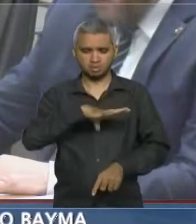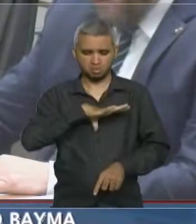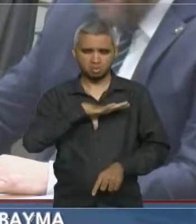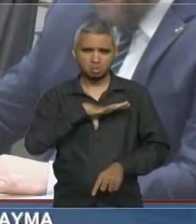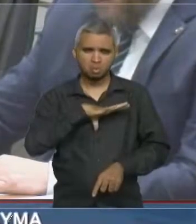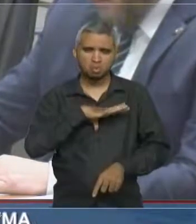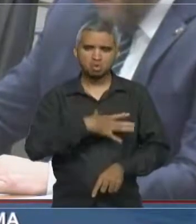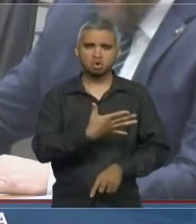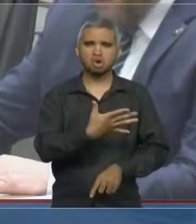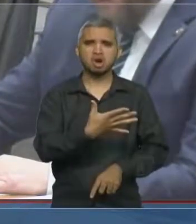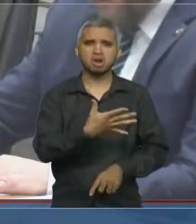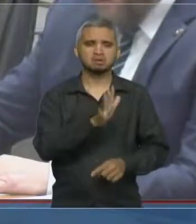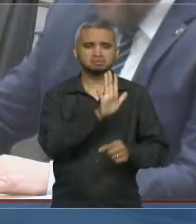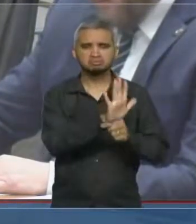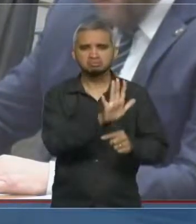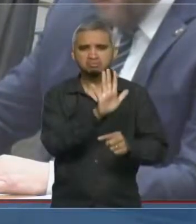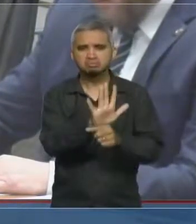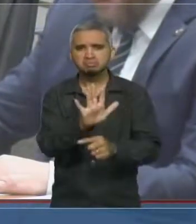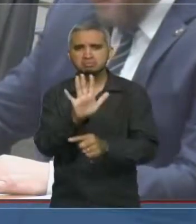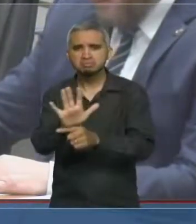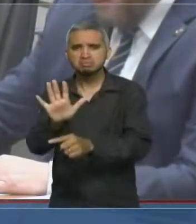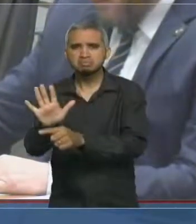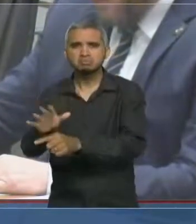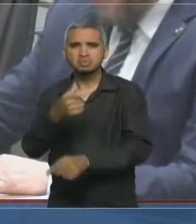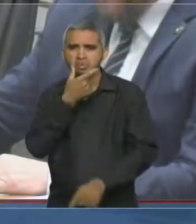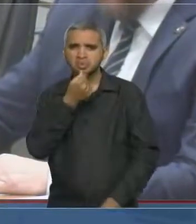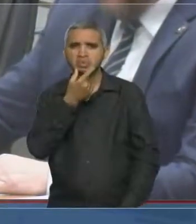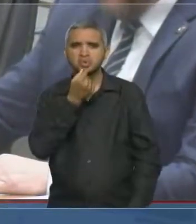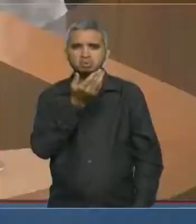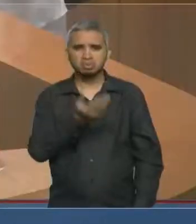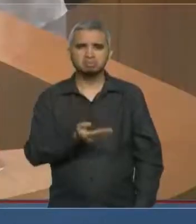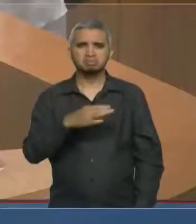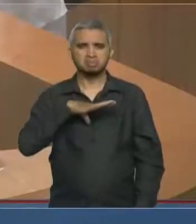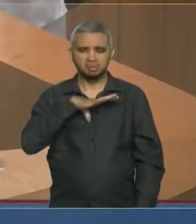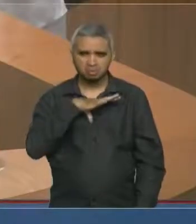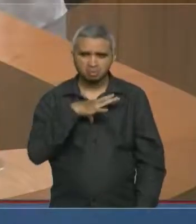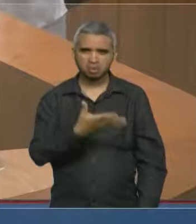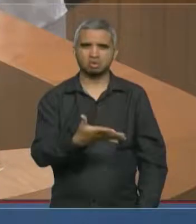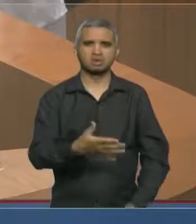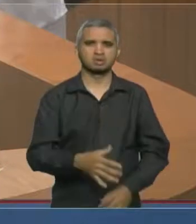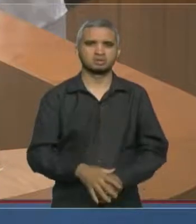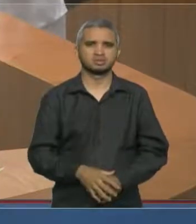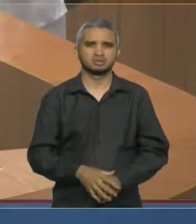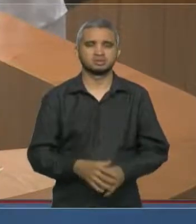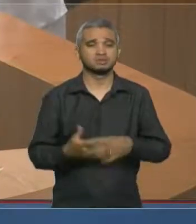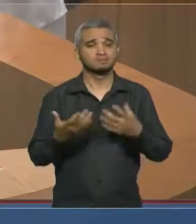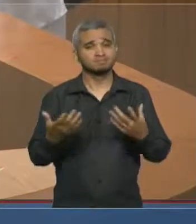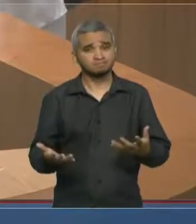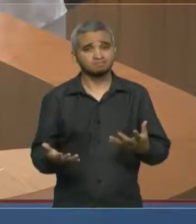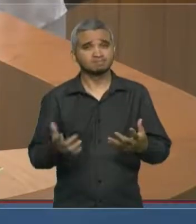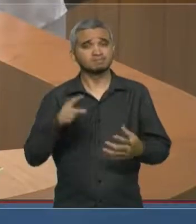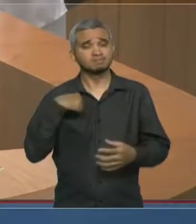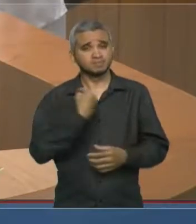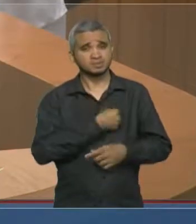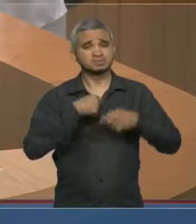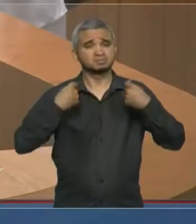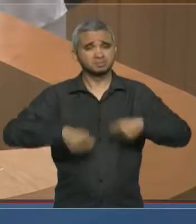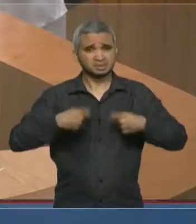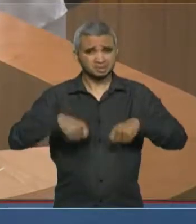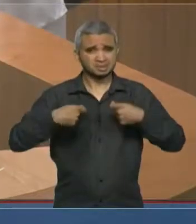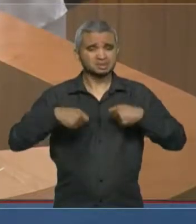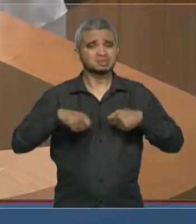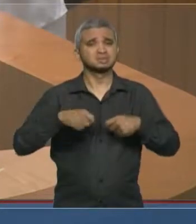bem extraordinária. Homem corajoso. E é desse tipo de pessoas que nós precisamos ter